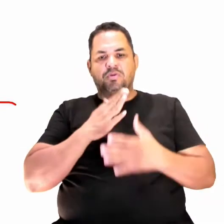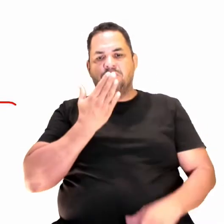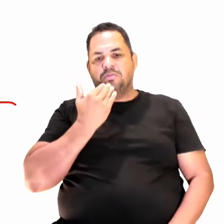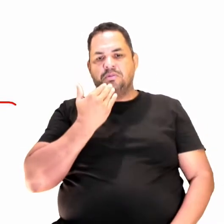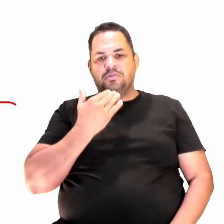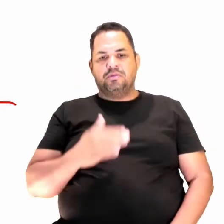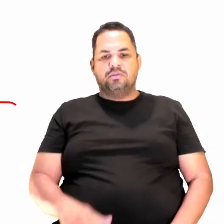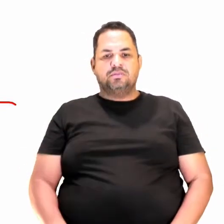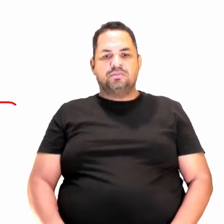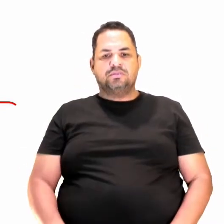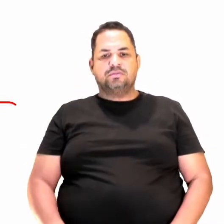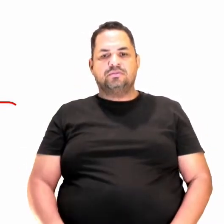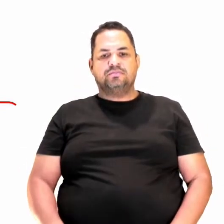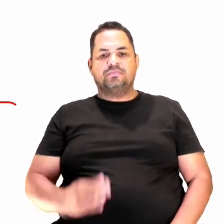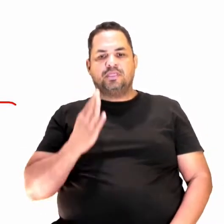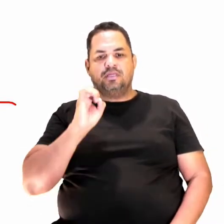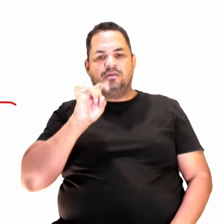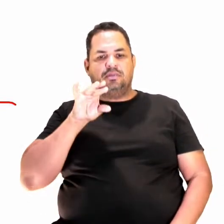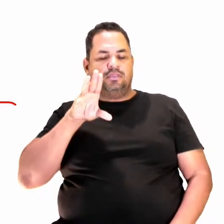comida, calorias,